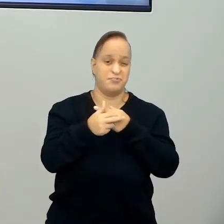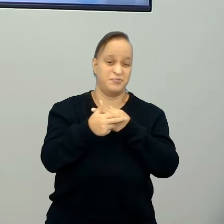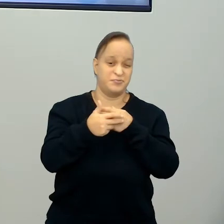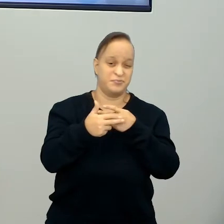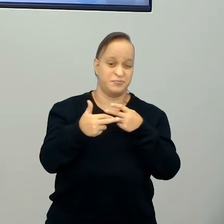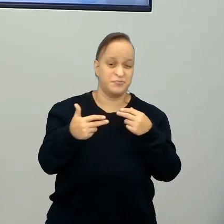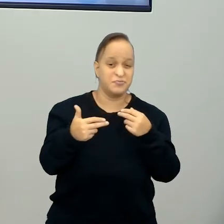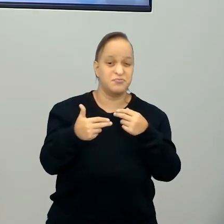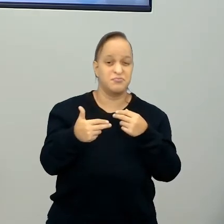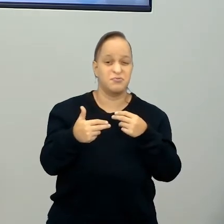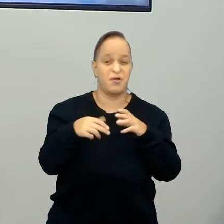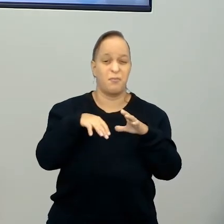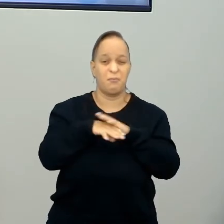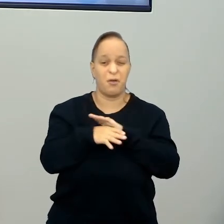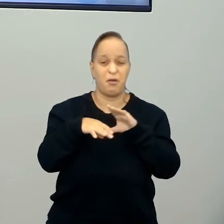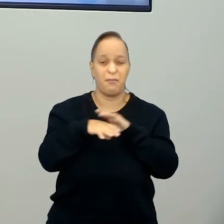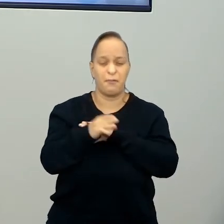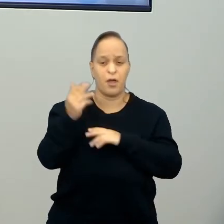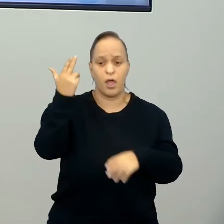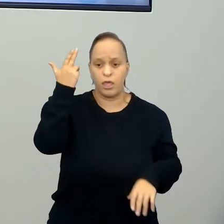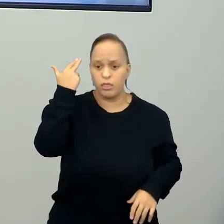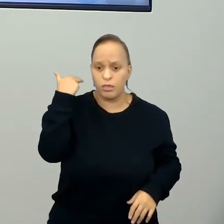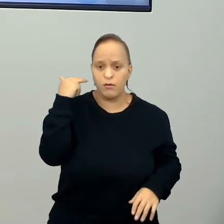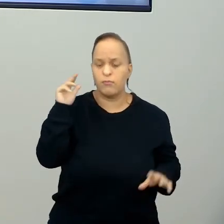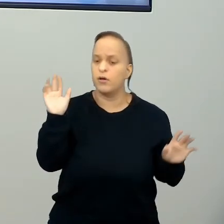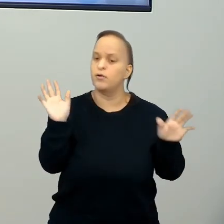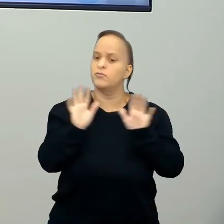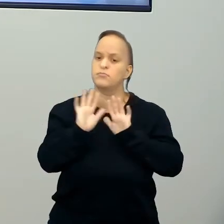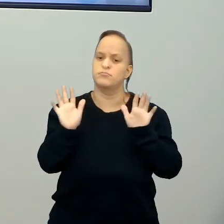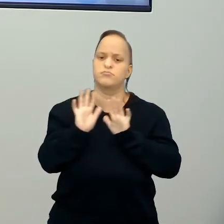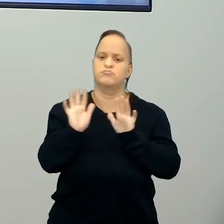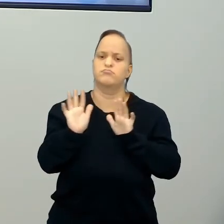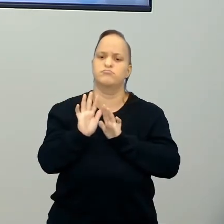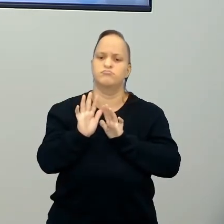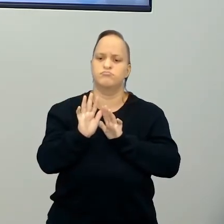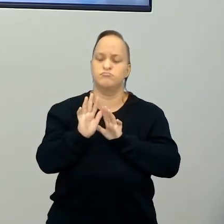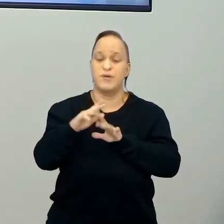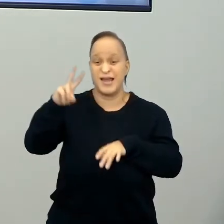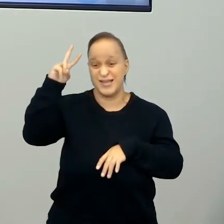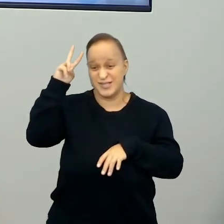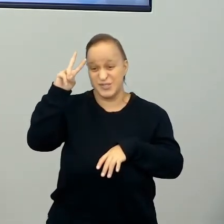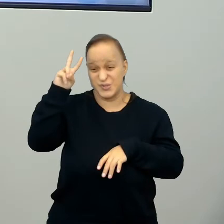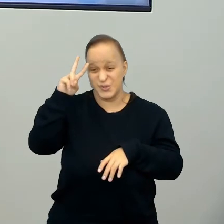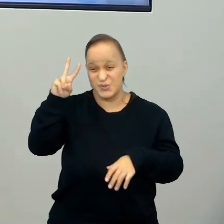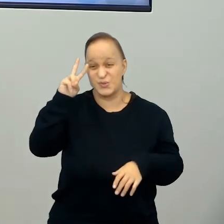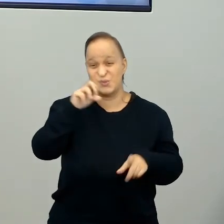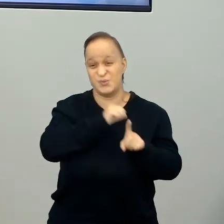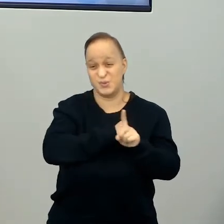sendo que, na verdade, é tudo uma construção histórica, né? Uma construção social, enfim.